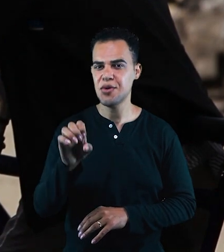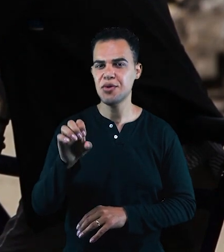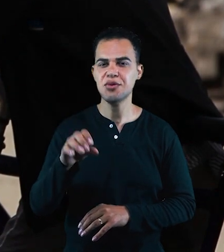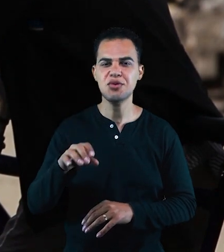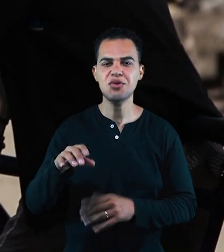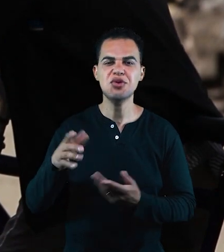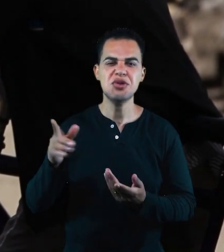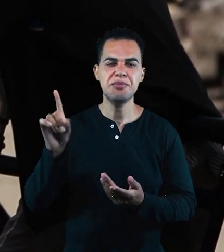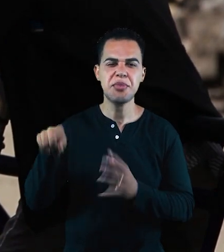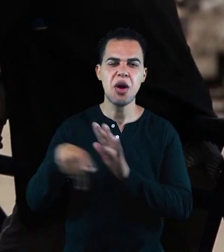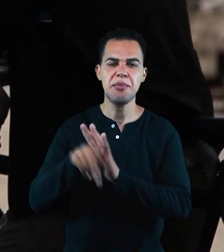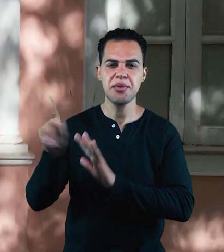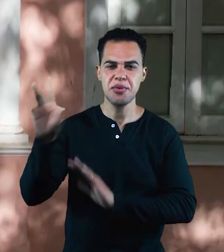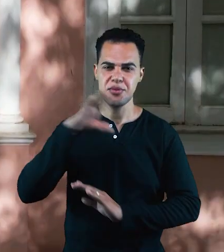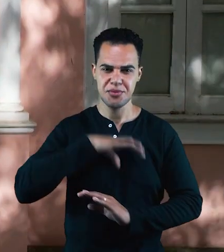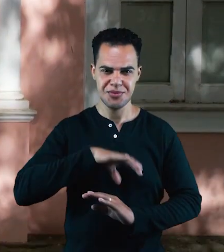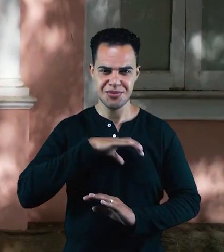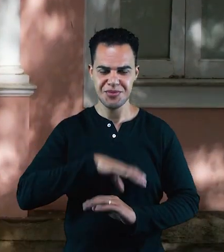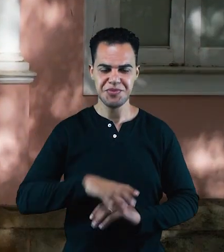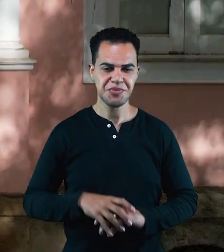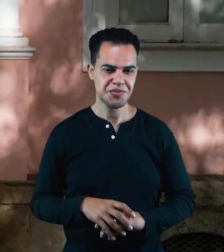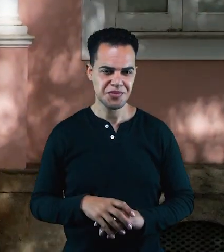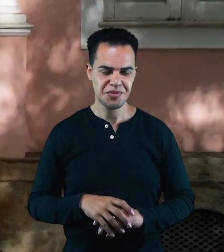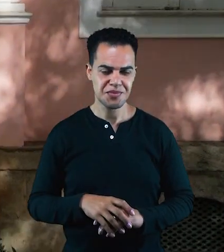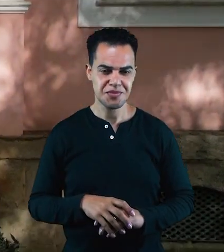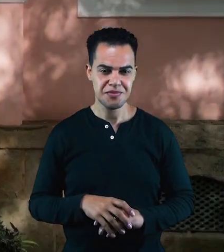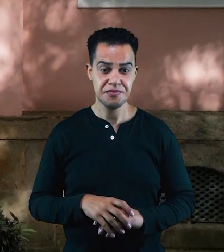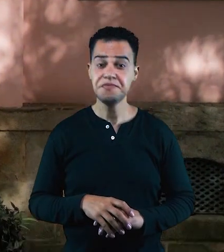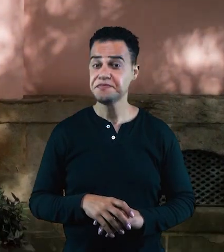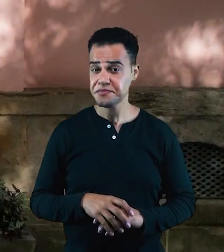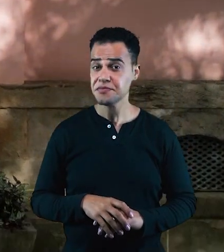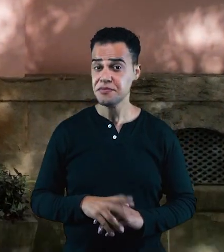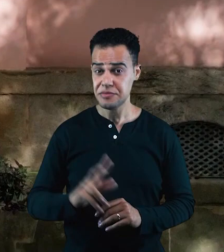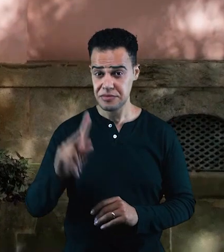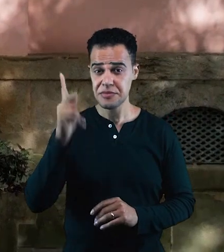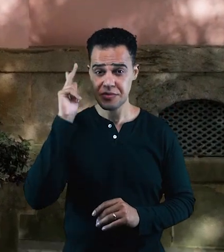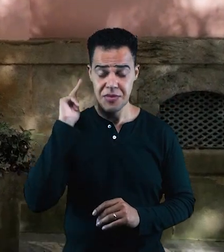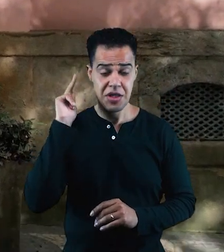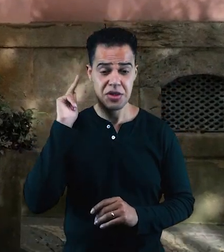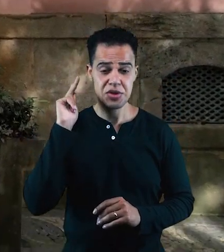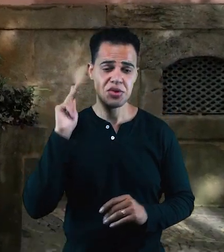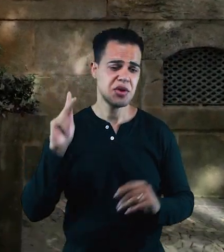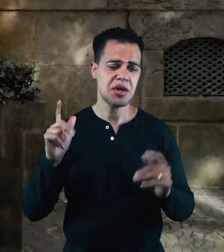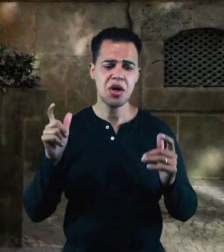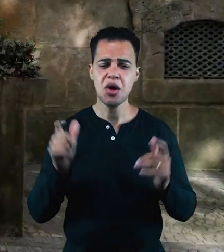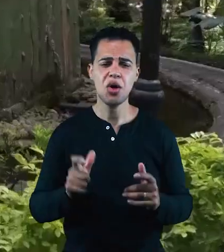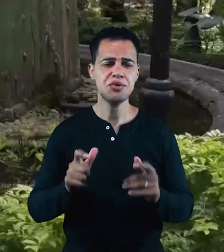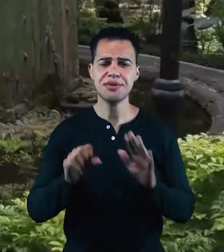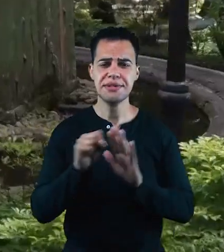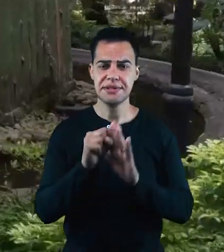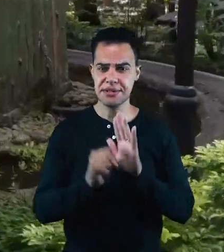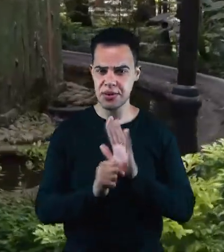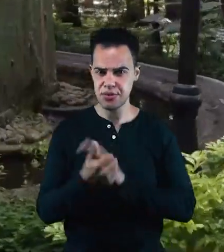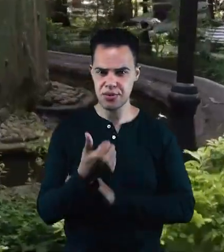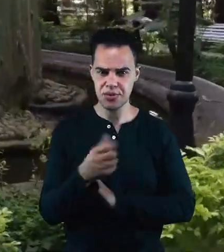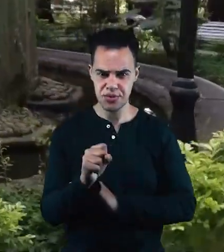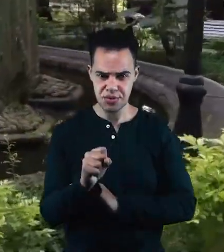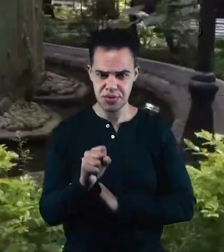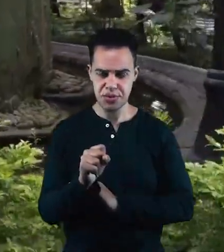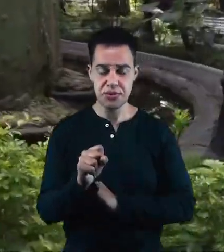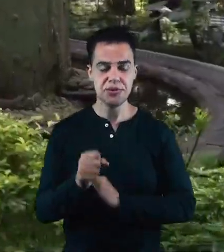Santo Tirso, em Portugal. Bom, essa história se passa no século